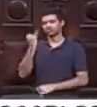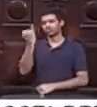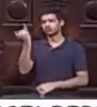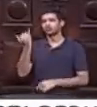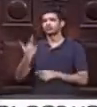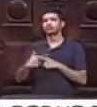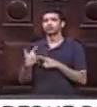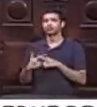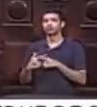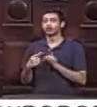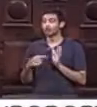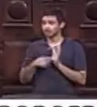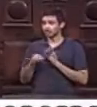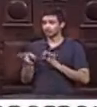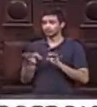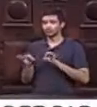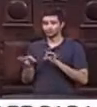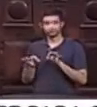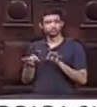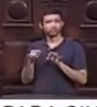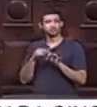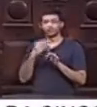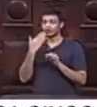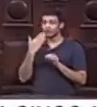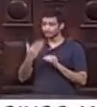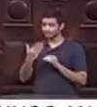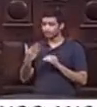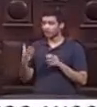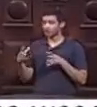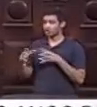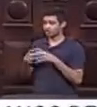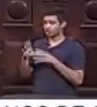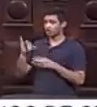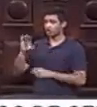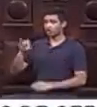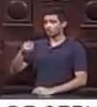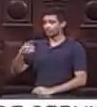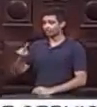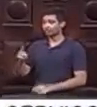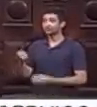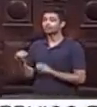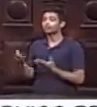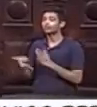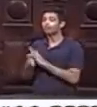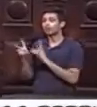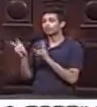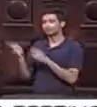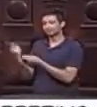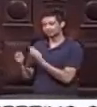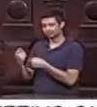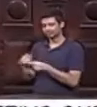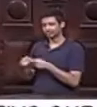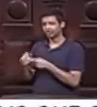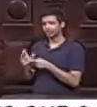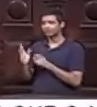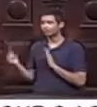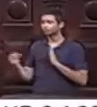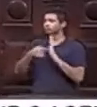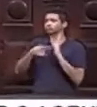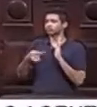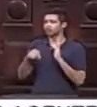Esse projeto nasce na Comissão de Orçamento da Casa. Qual era o contexto desse projeto?